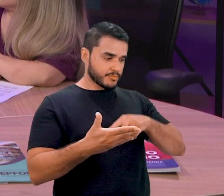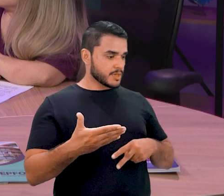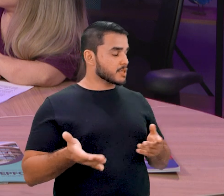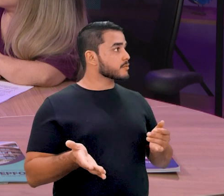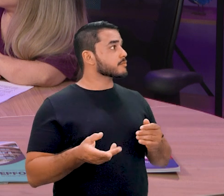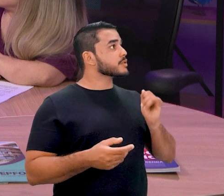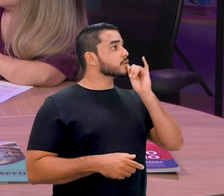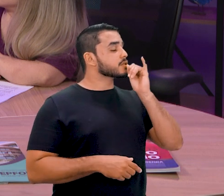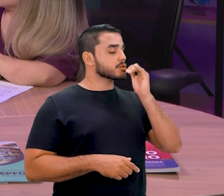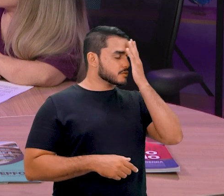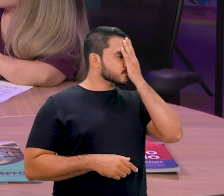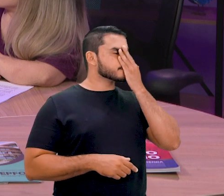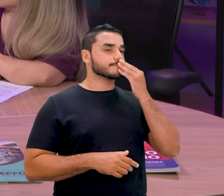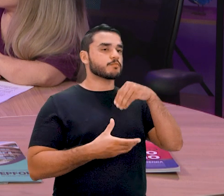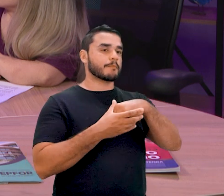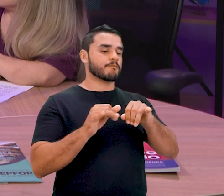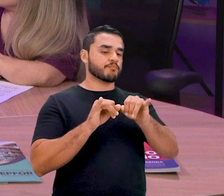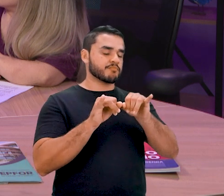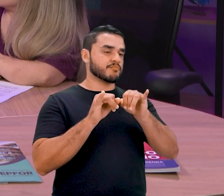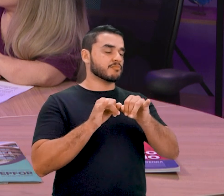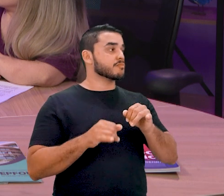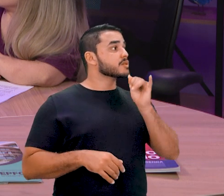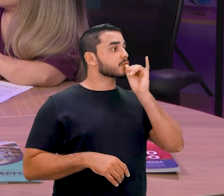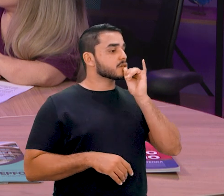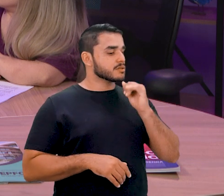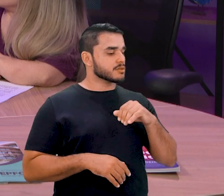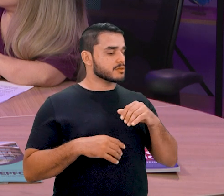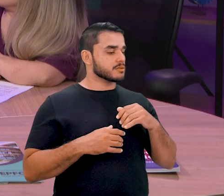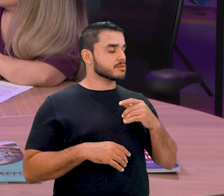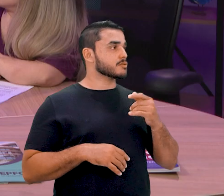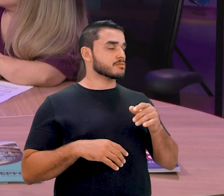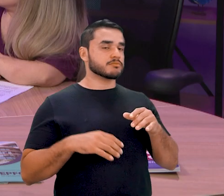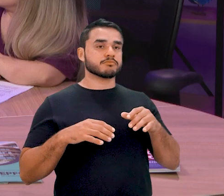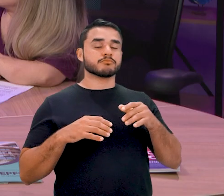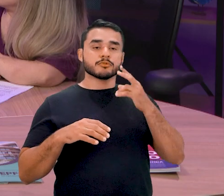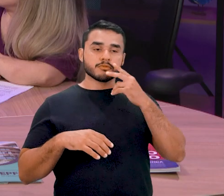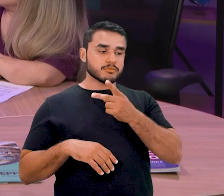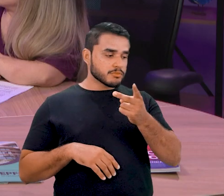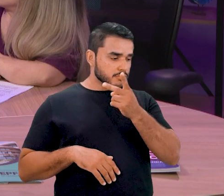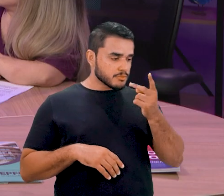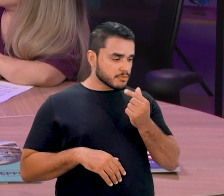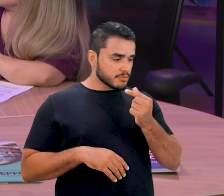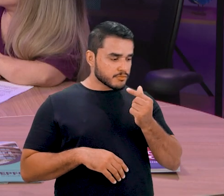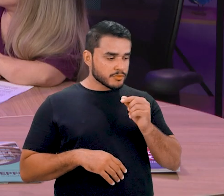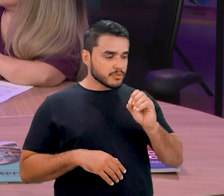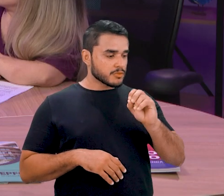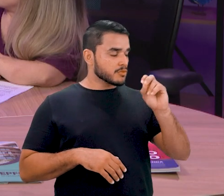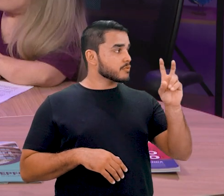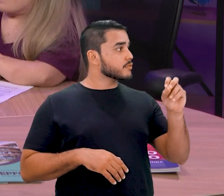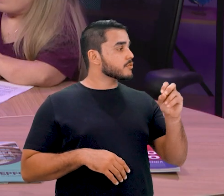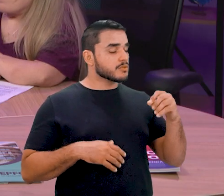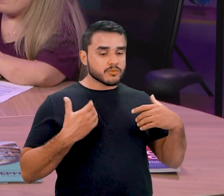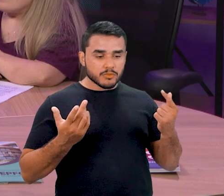for ao supermercado e perguntar, sei lá, qual o valor da oferta sei lá, tô na prateleira e tem ovos lá na prateleira. Eu pergunto, qual